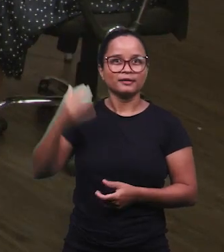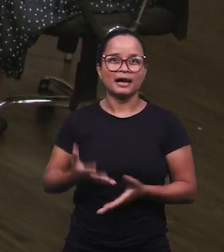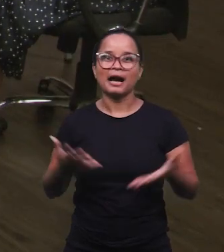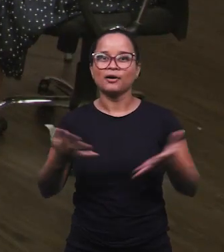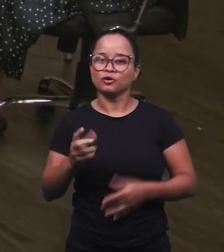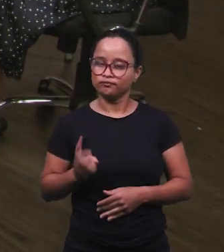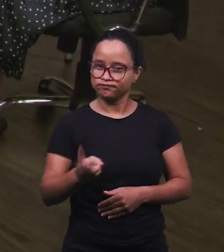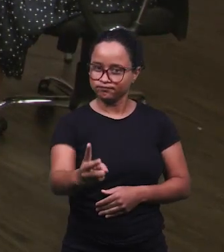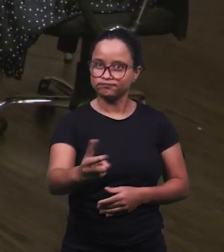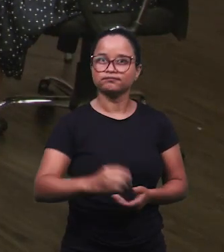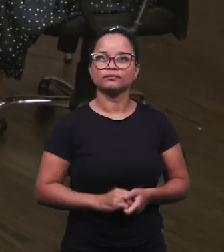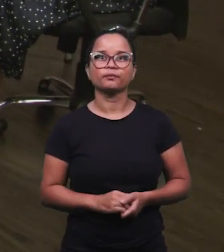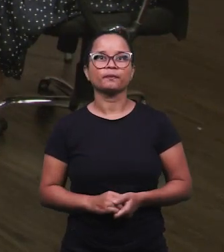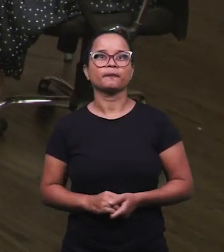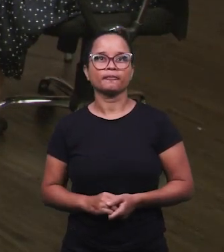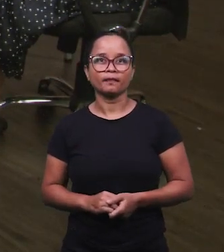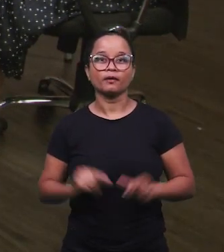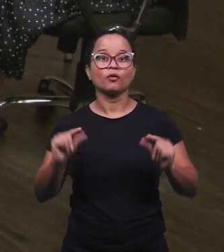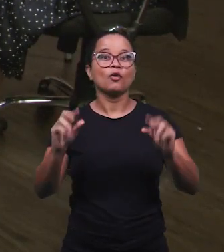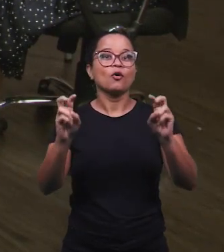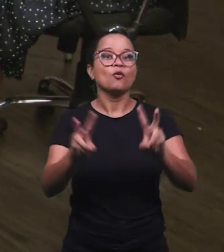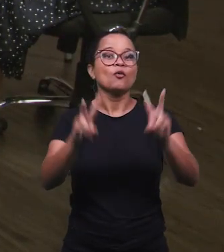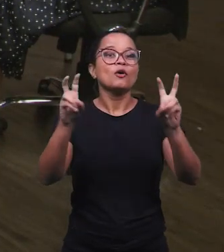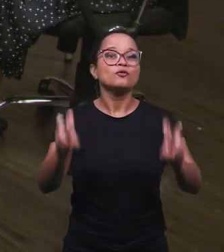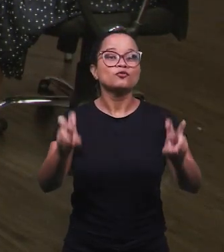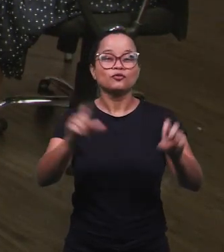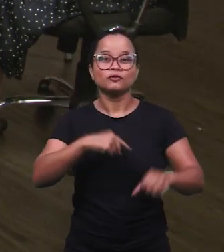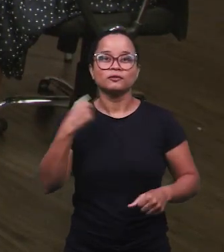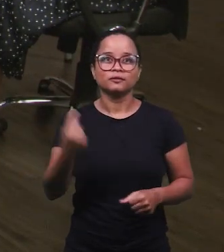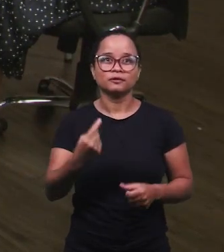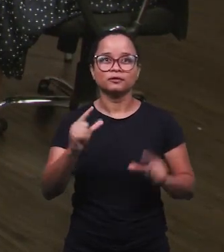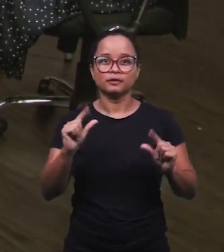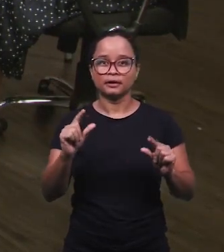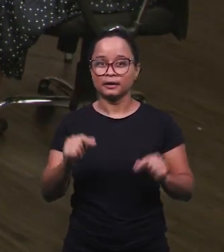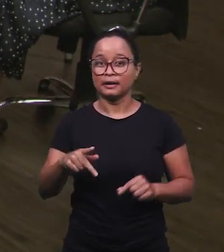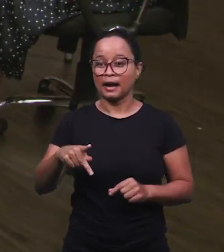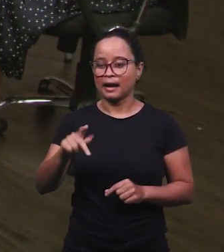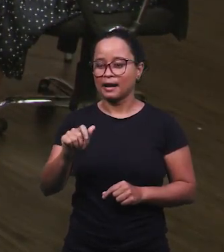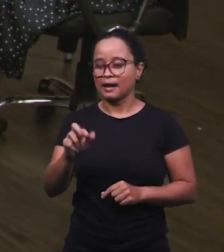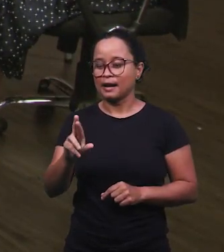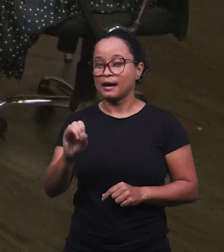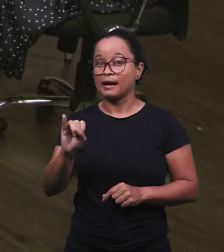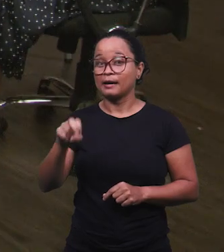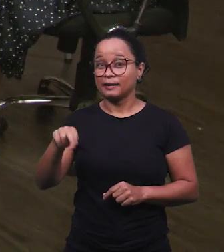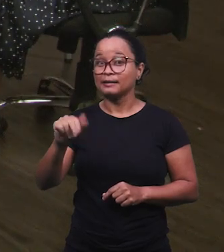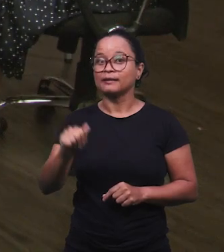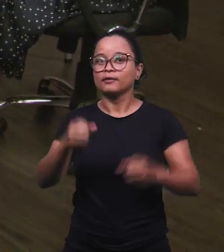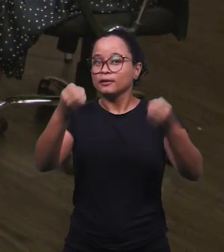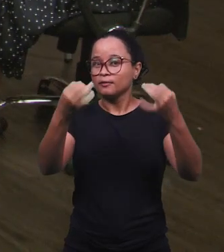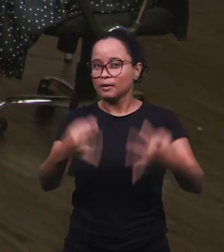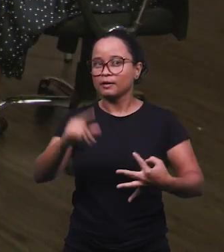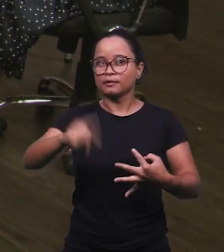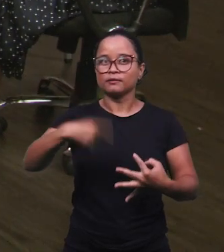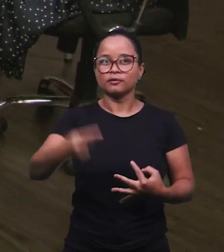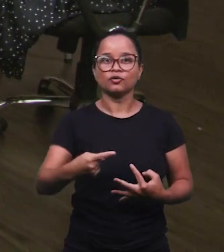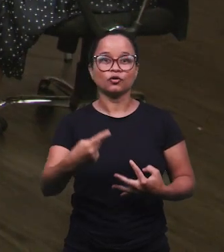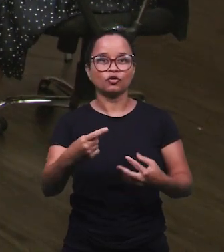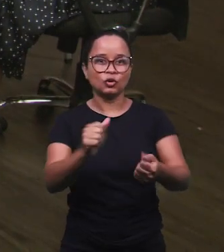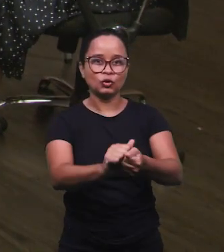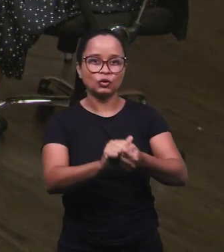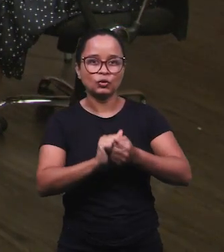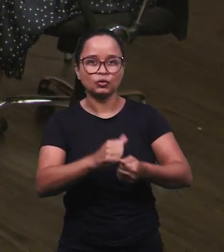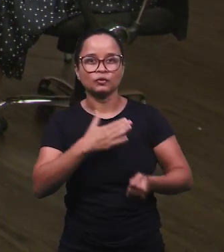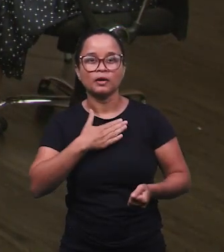estamos seguindo com aquele tema que nós abordamos, que a Karina vai falar daqui a pouquinho, tá? E comigo aqui está o nosso querido